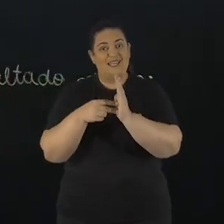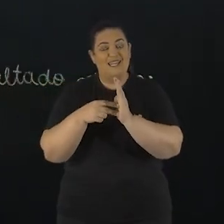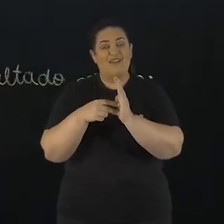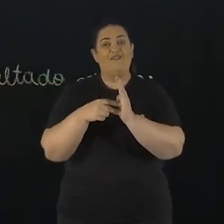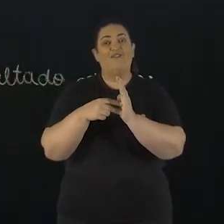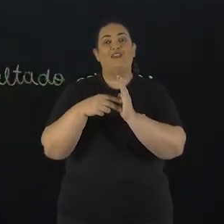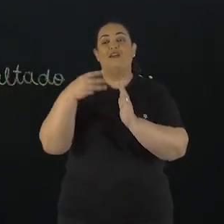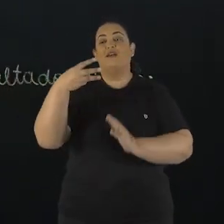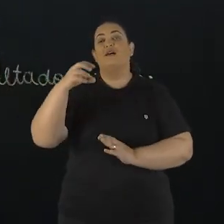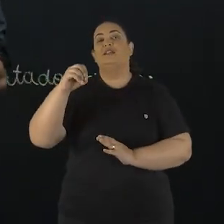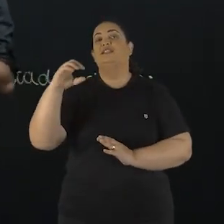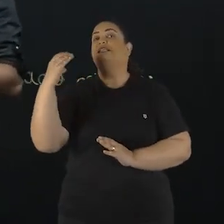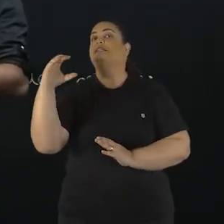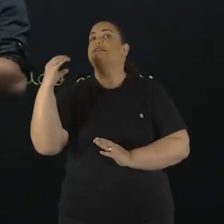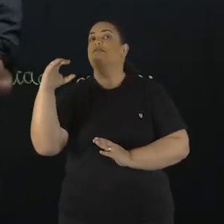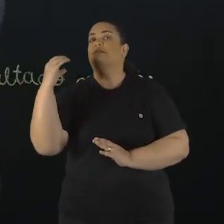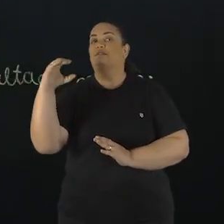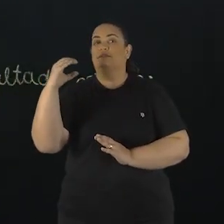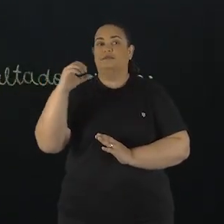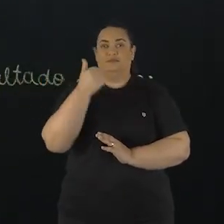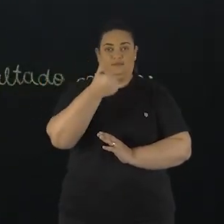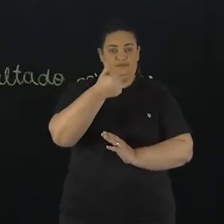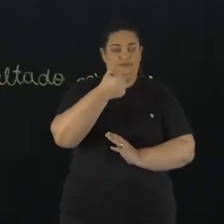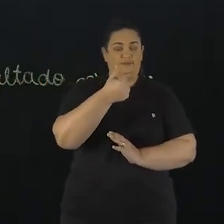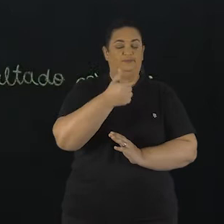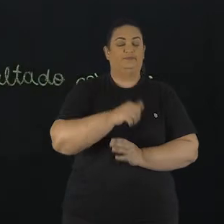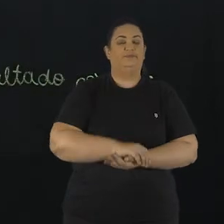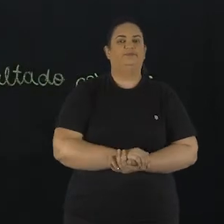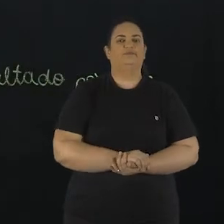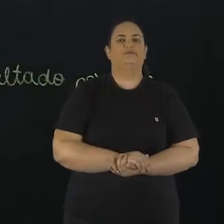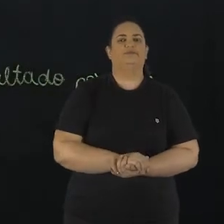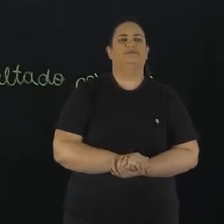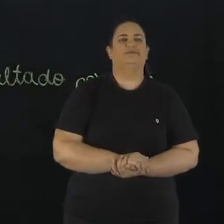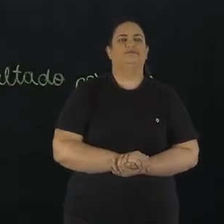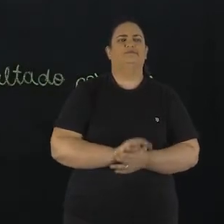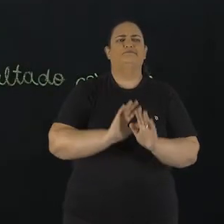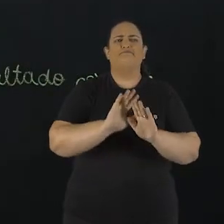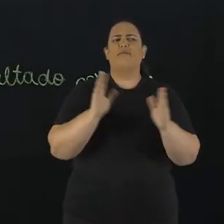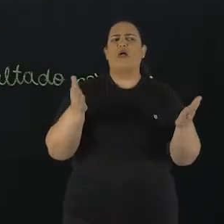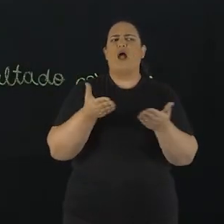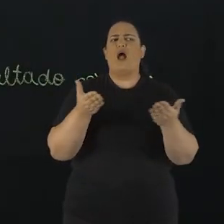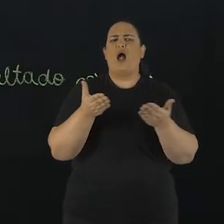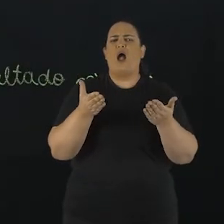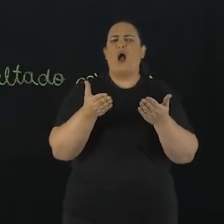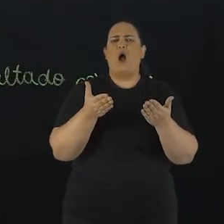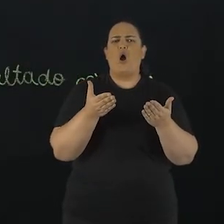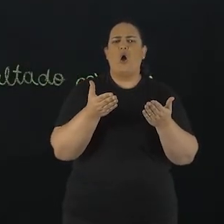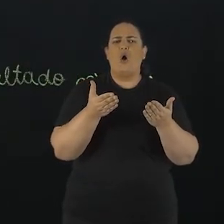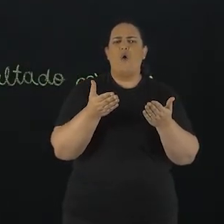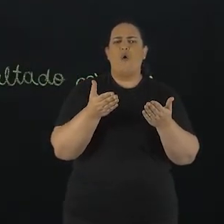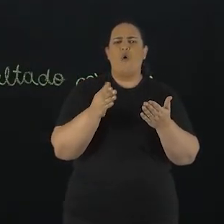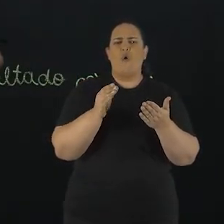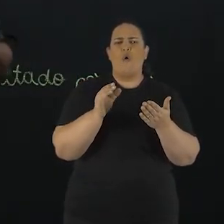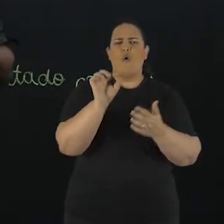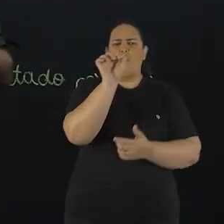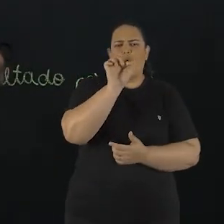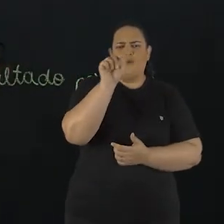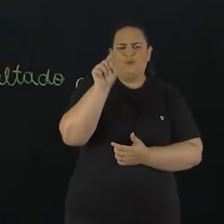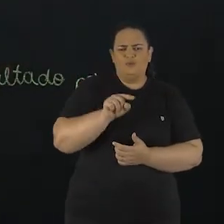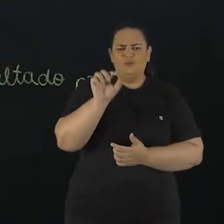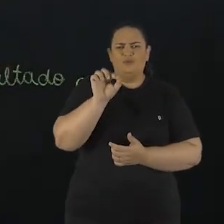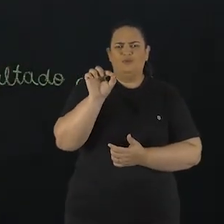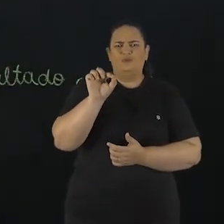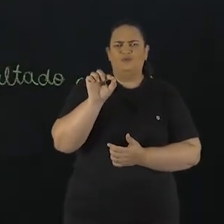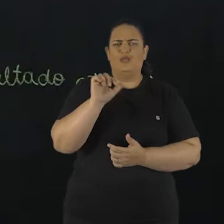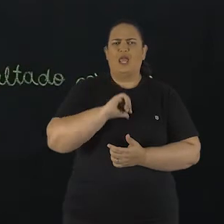a 30 centavos, tá bom? Mas por que aqui nesse caso agora a nossa fração ficou